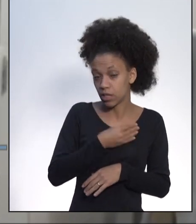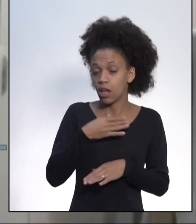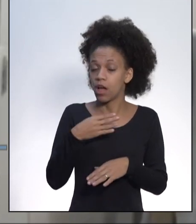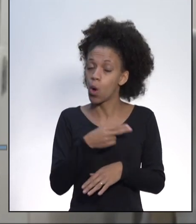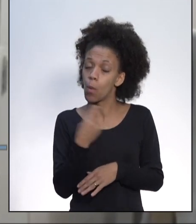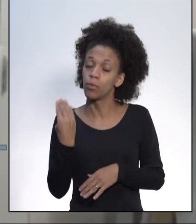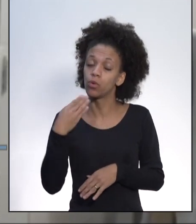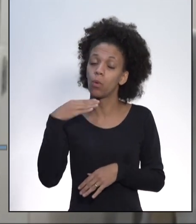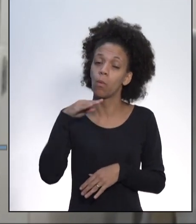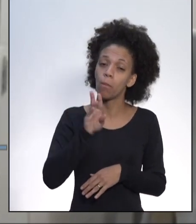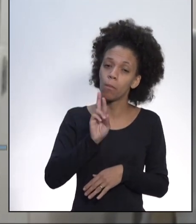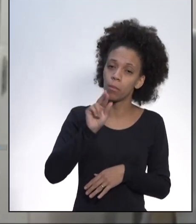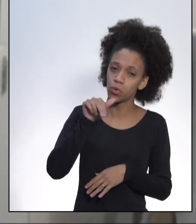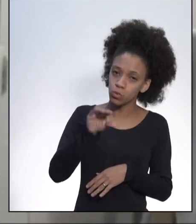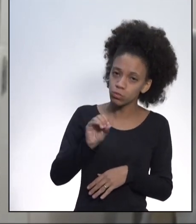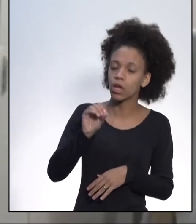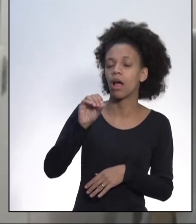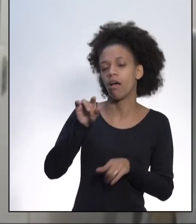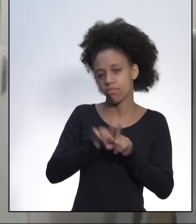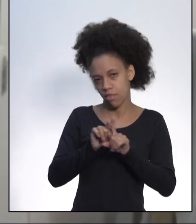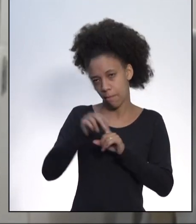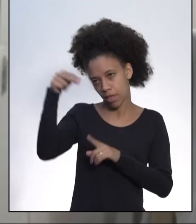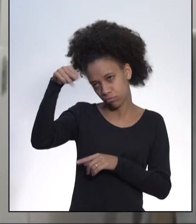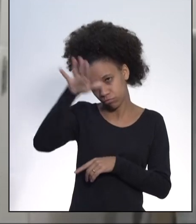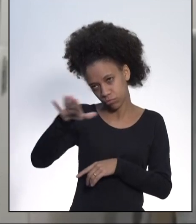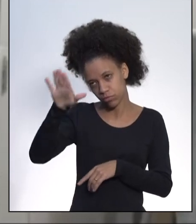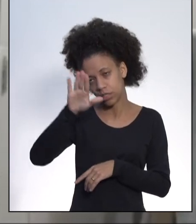também sou natural aqui de Aracaju, Sergipe.